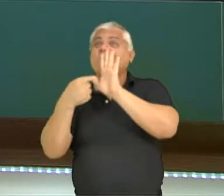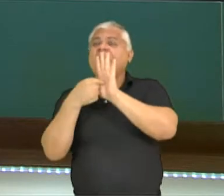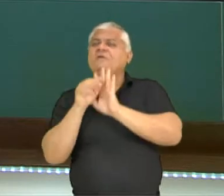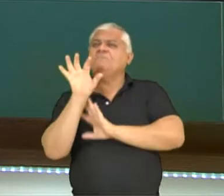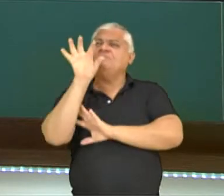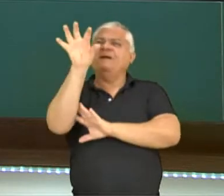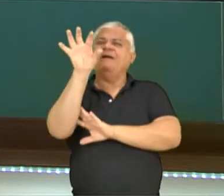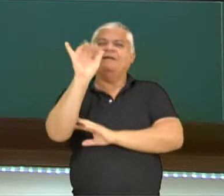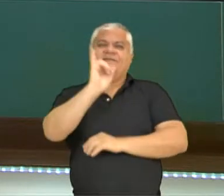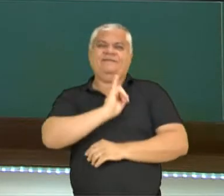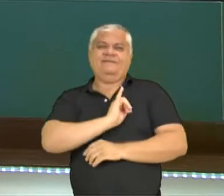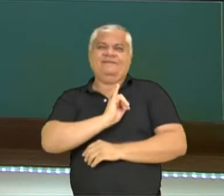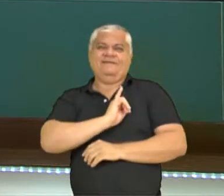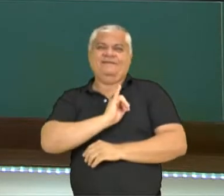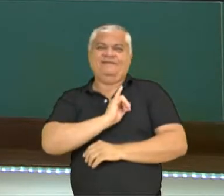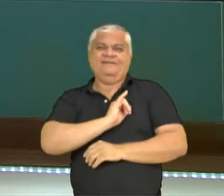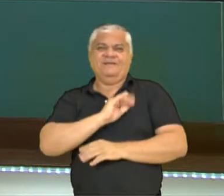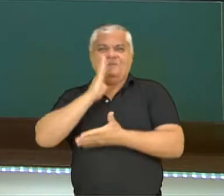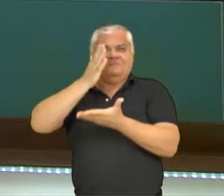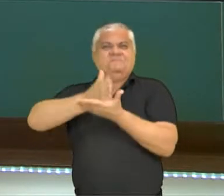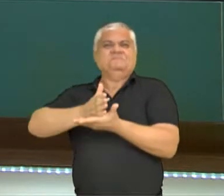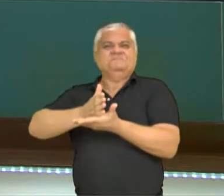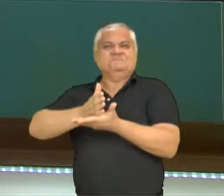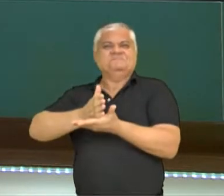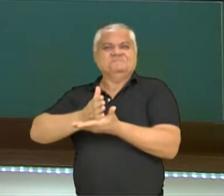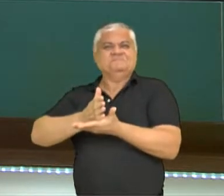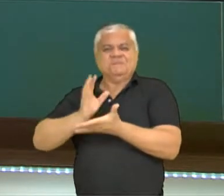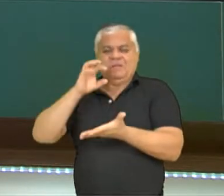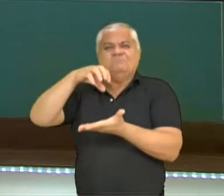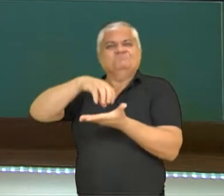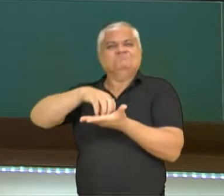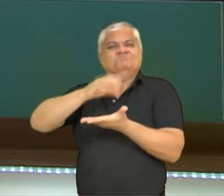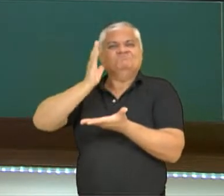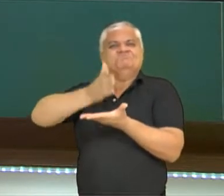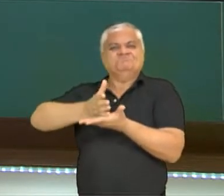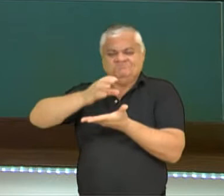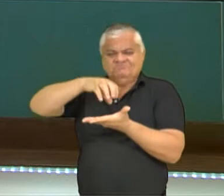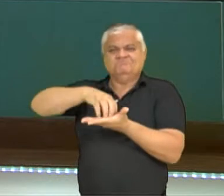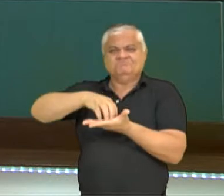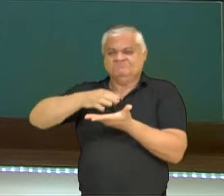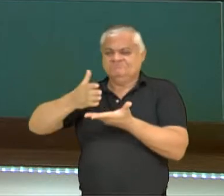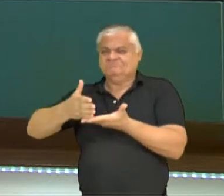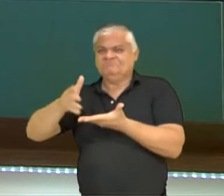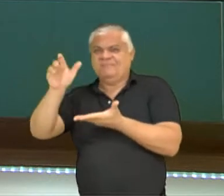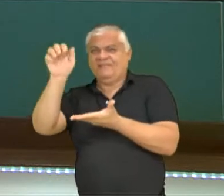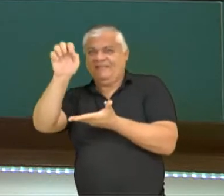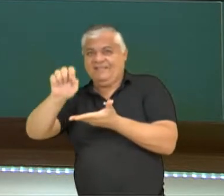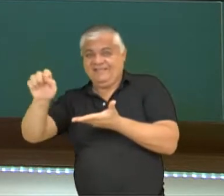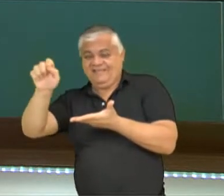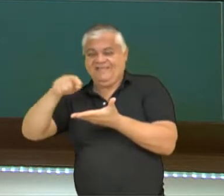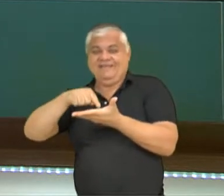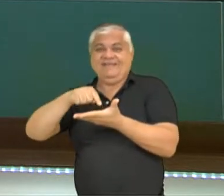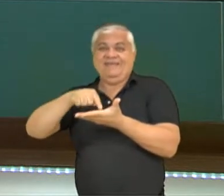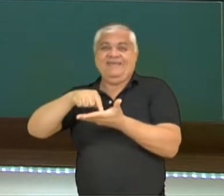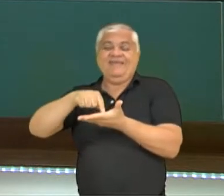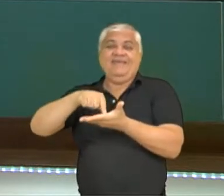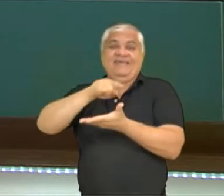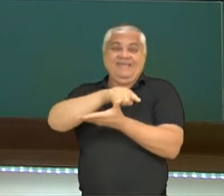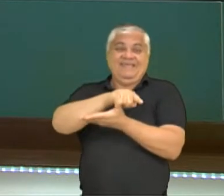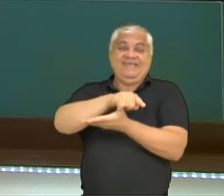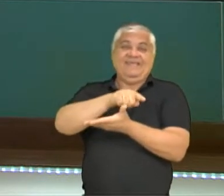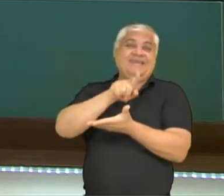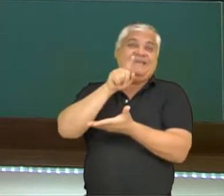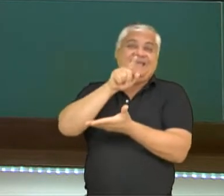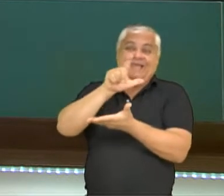cerne ainda dessa questão. Veja, é o meio do meio. Por esta região, nós vimos então como sendo uma região